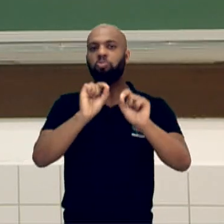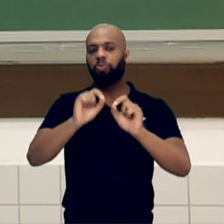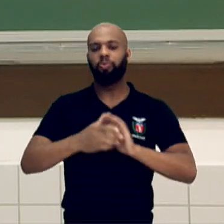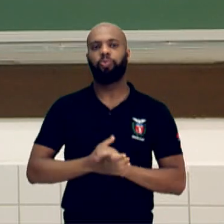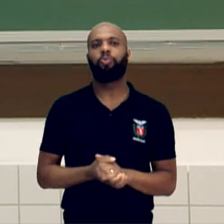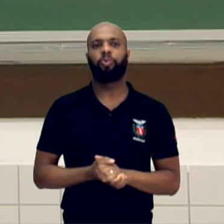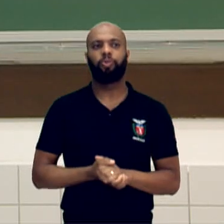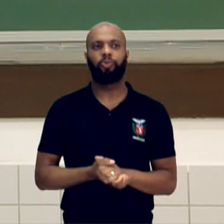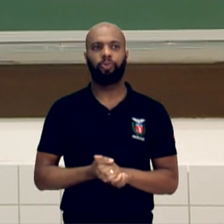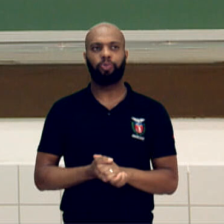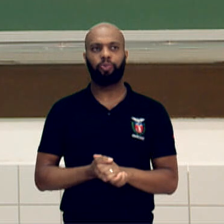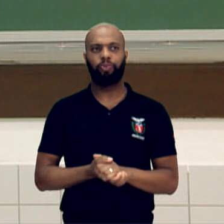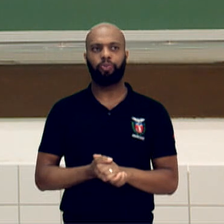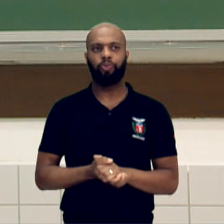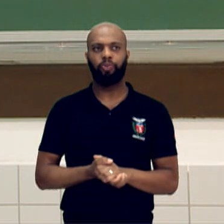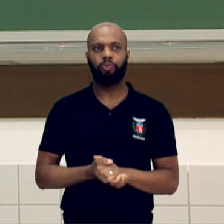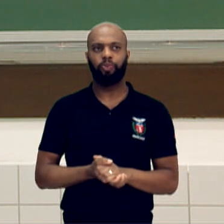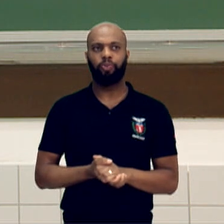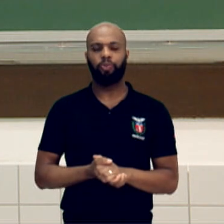variantes.